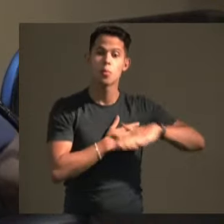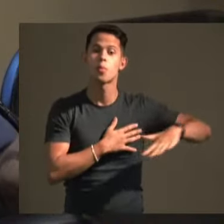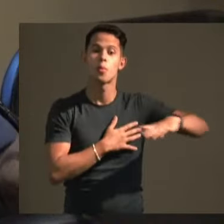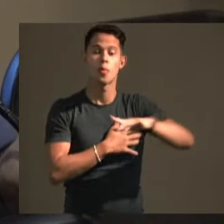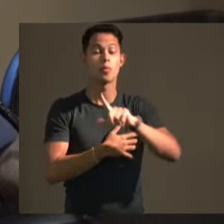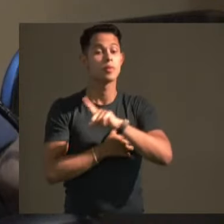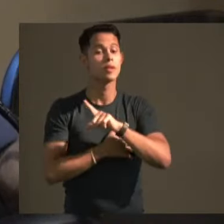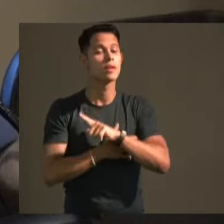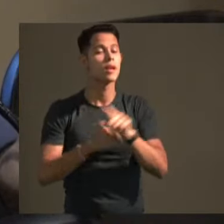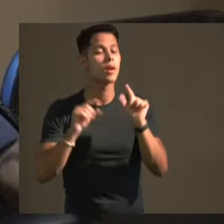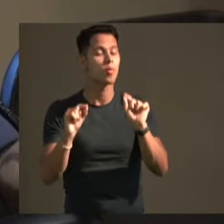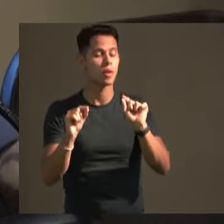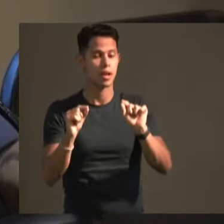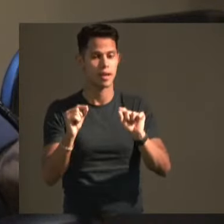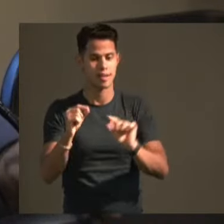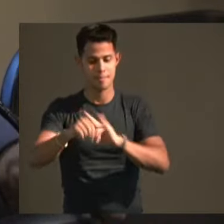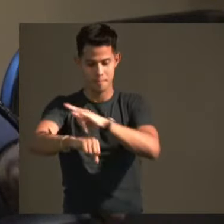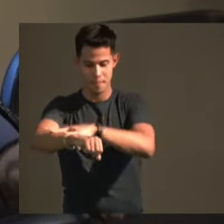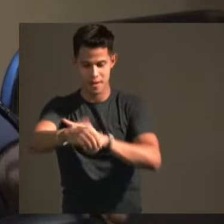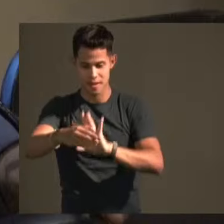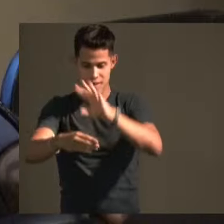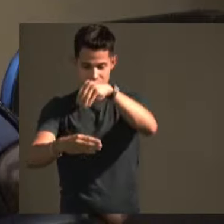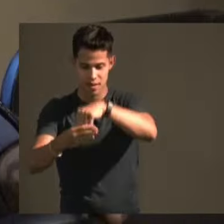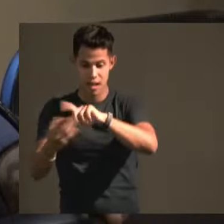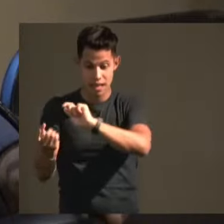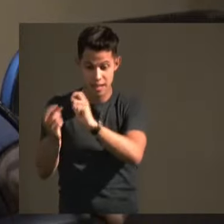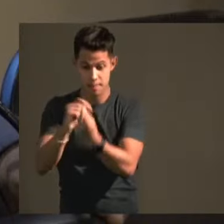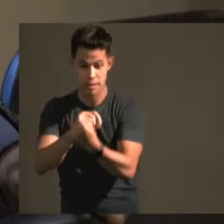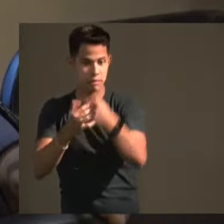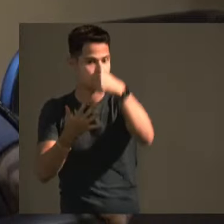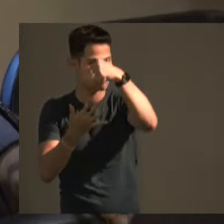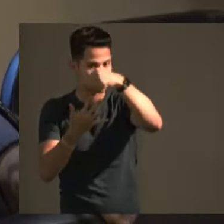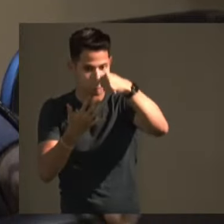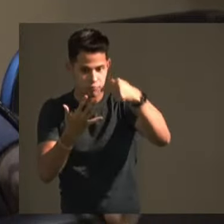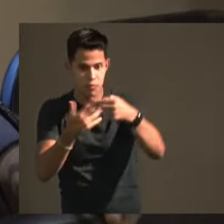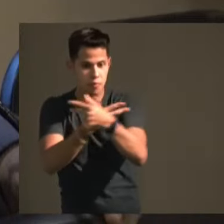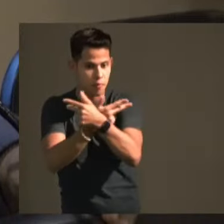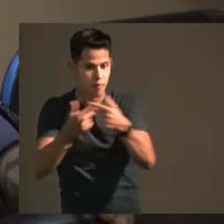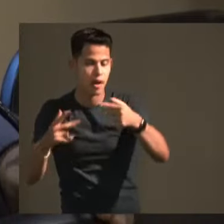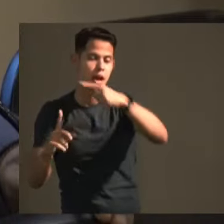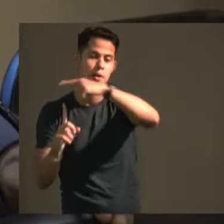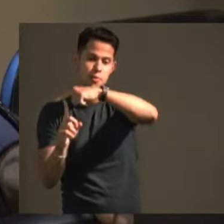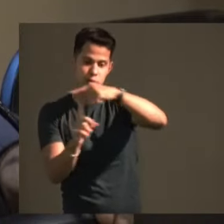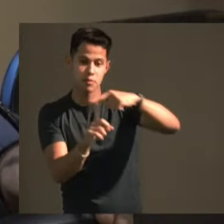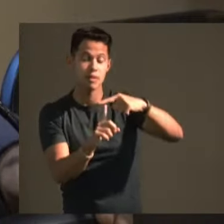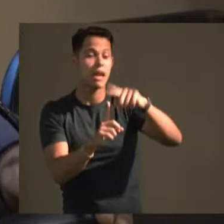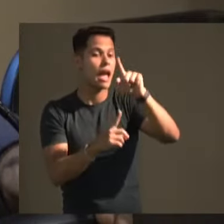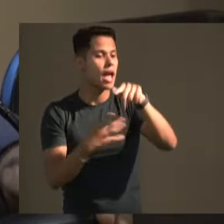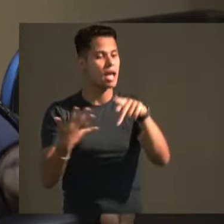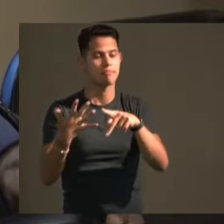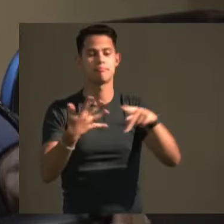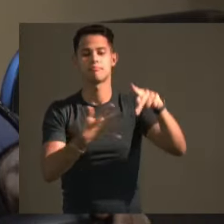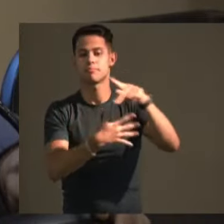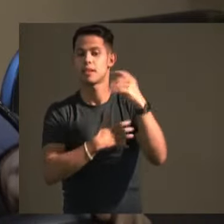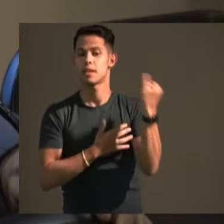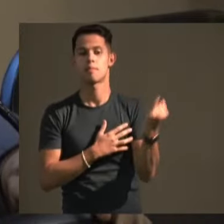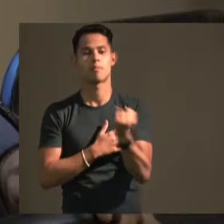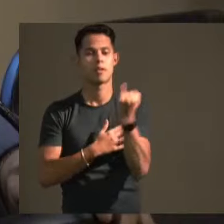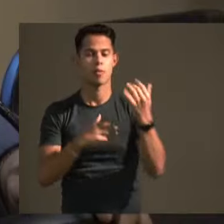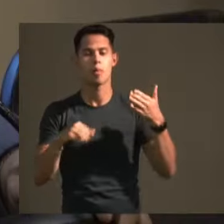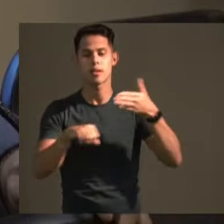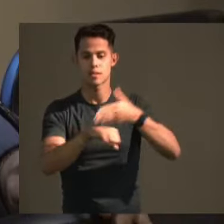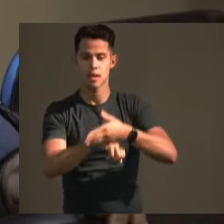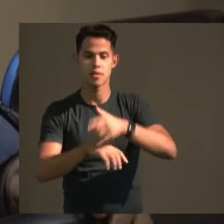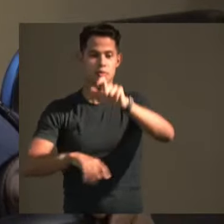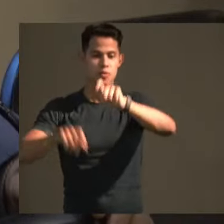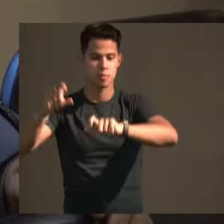só essas adaptações, mas outras adaptações que são primordiais para o acesso das pessoas com